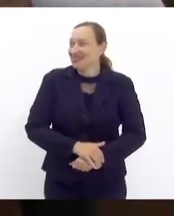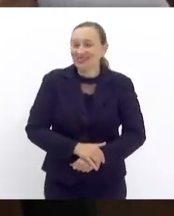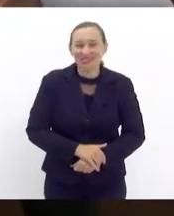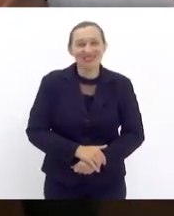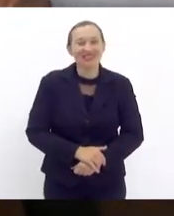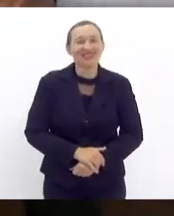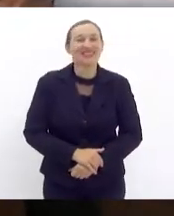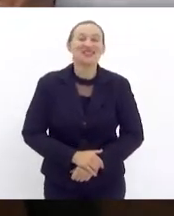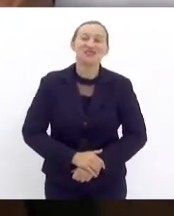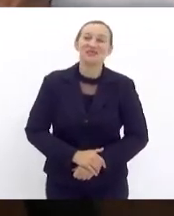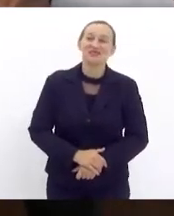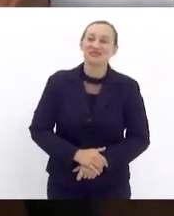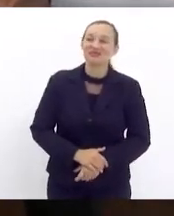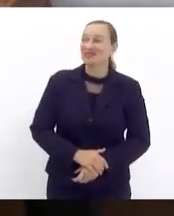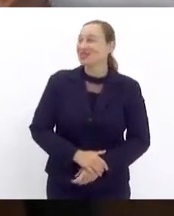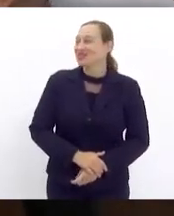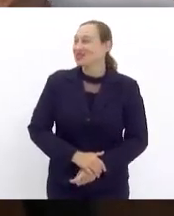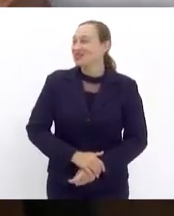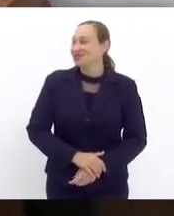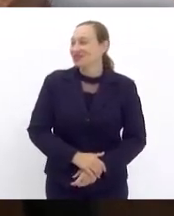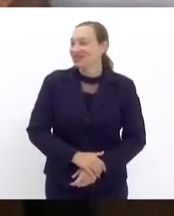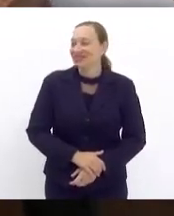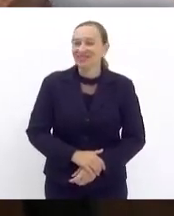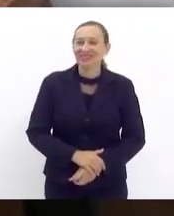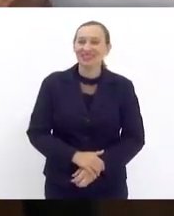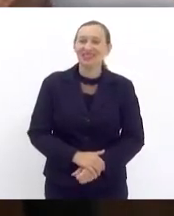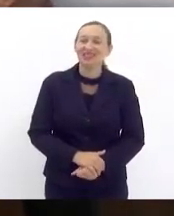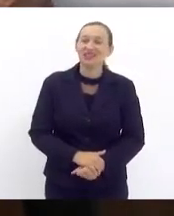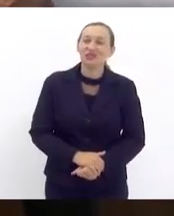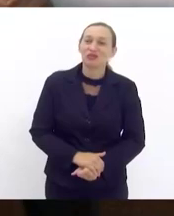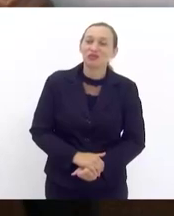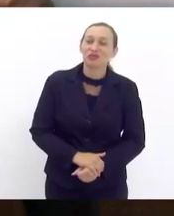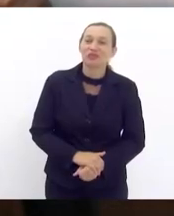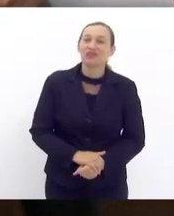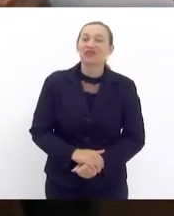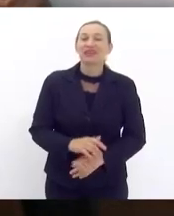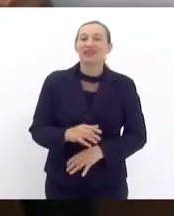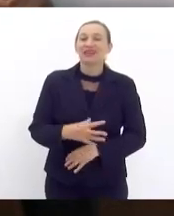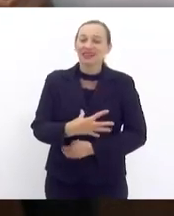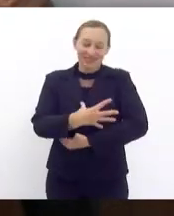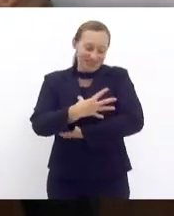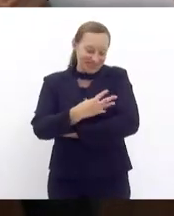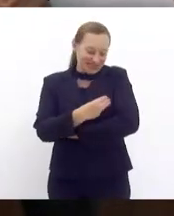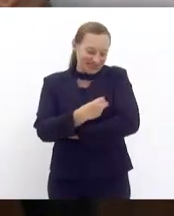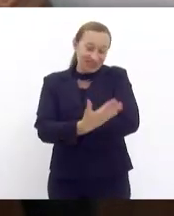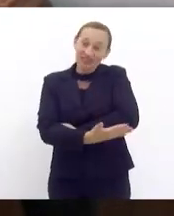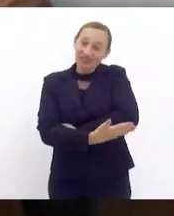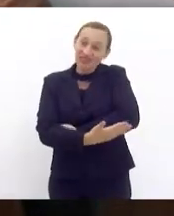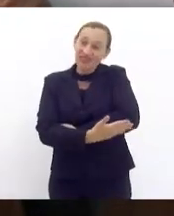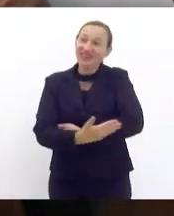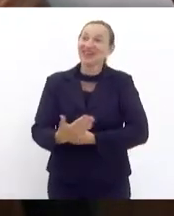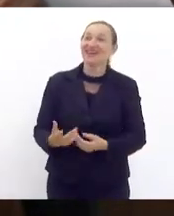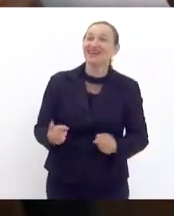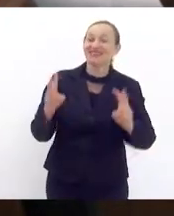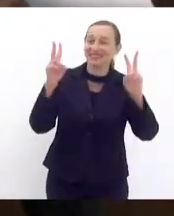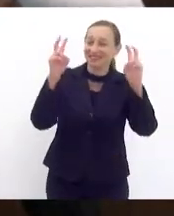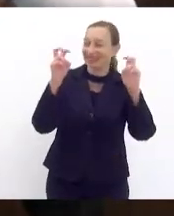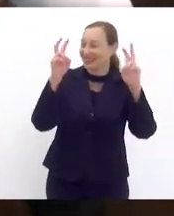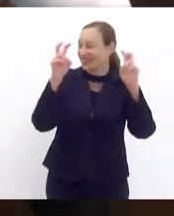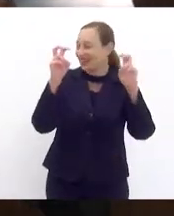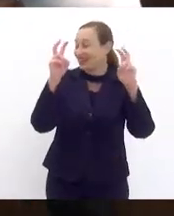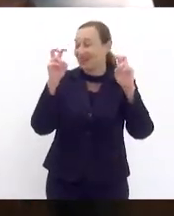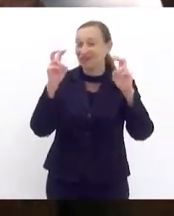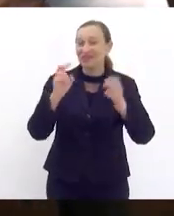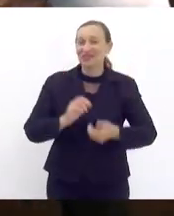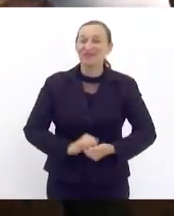seja no puerpério que seja lactantes enfim e é esse tema que é relevante